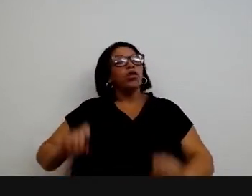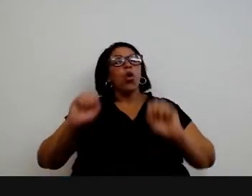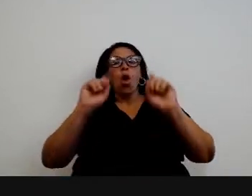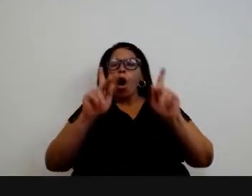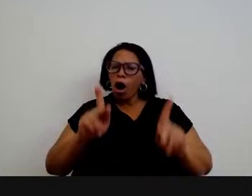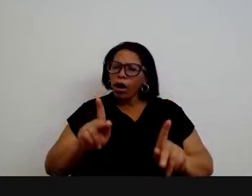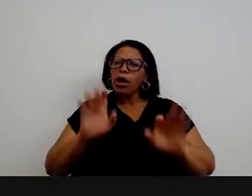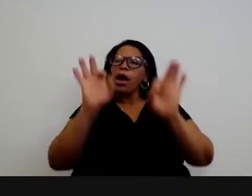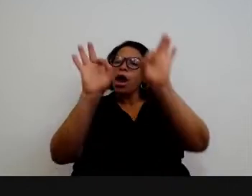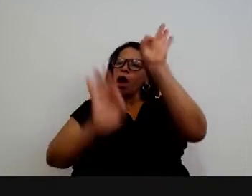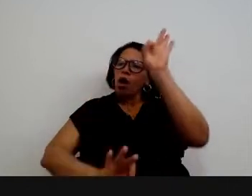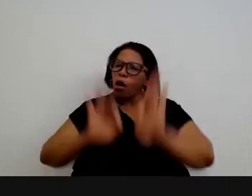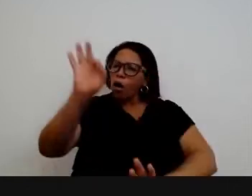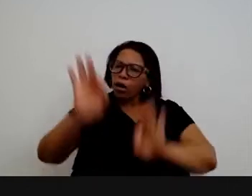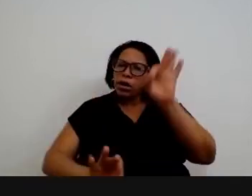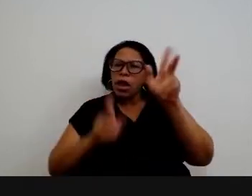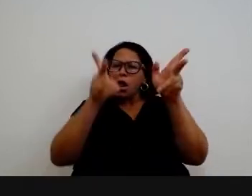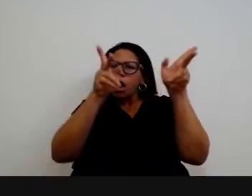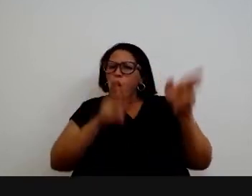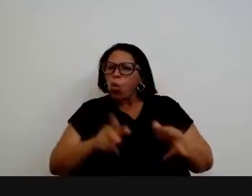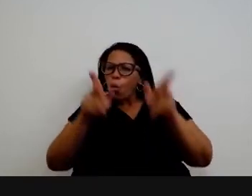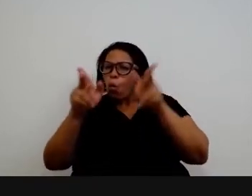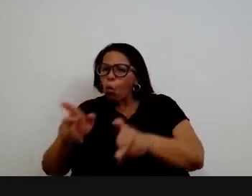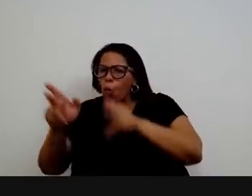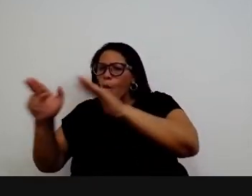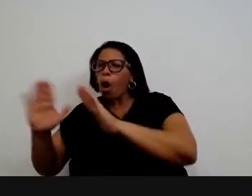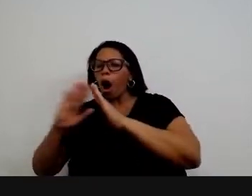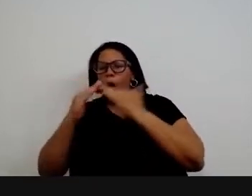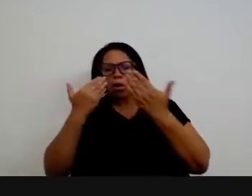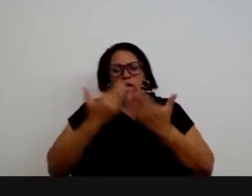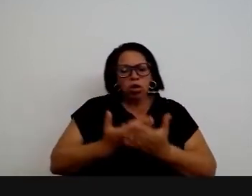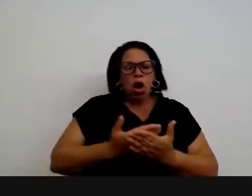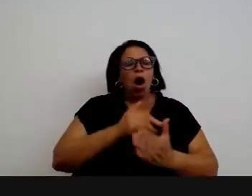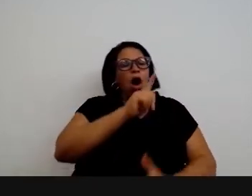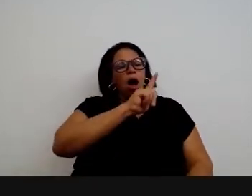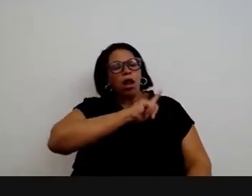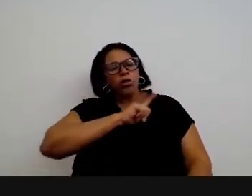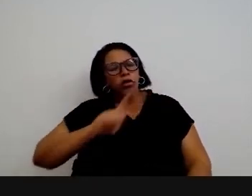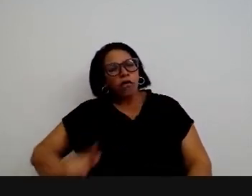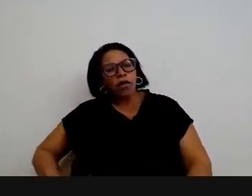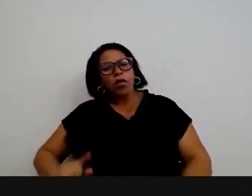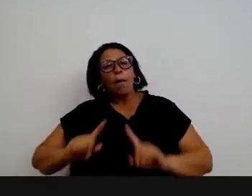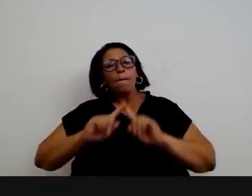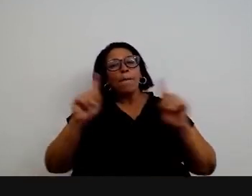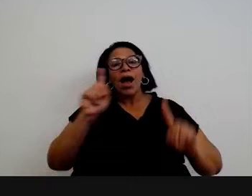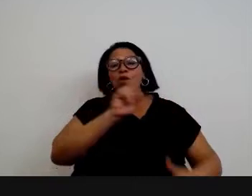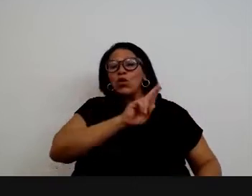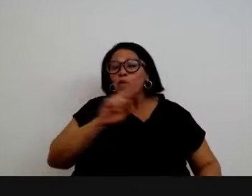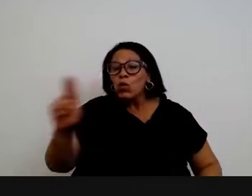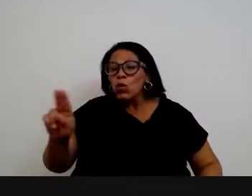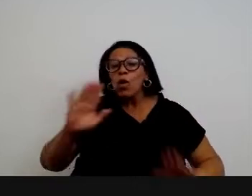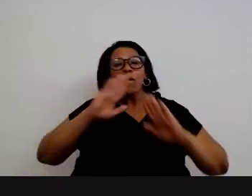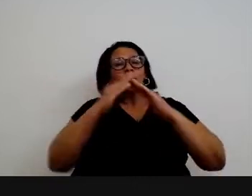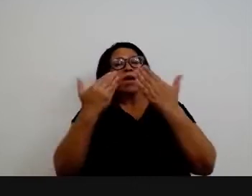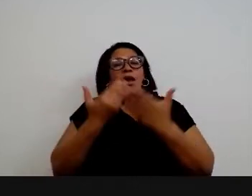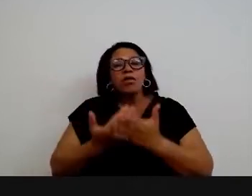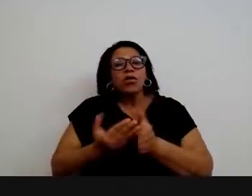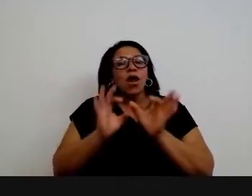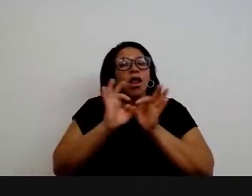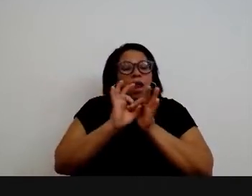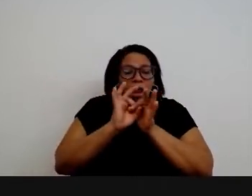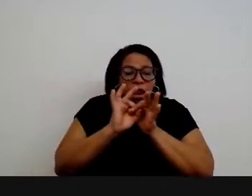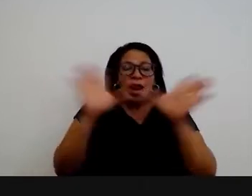estrutura normalmente, sobretudo nos parlamentos, que não tem estrutura para ter 20 lugares, 200 departamentos e tal.